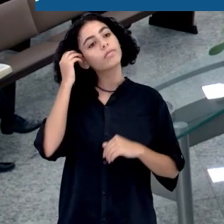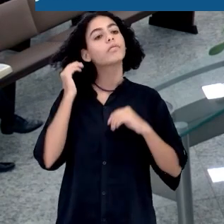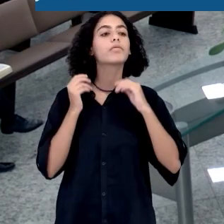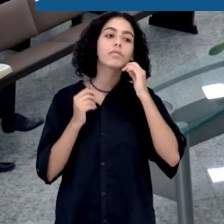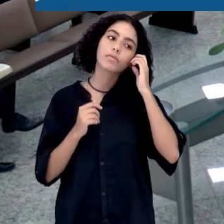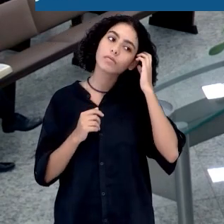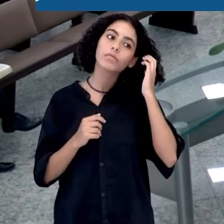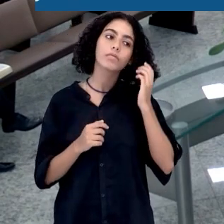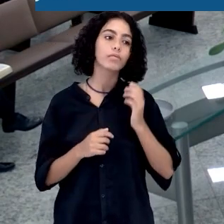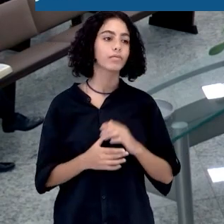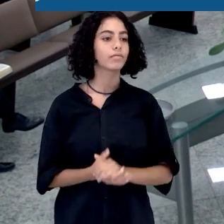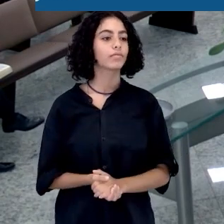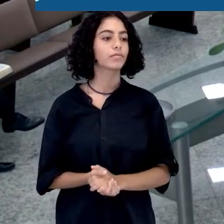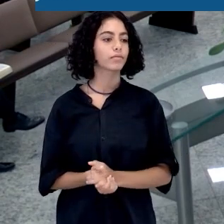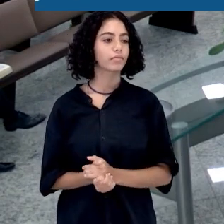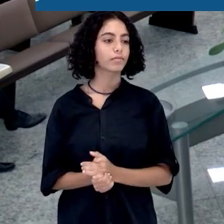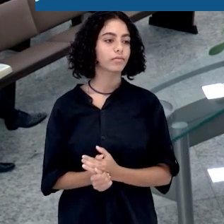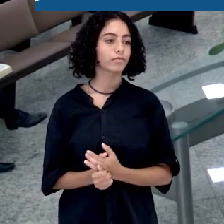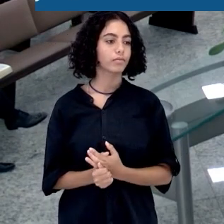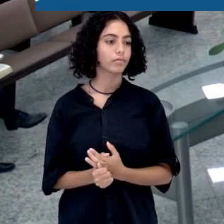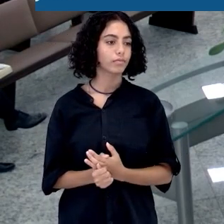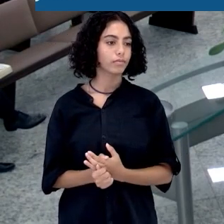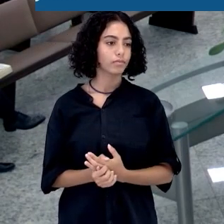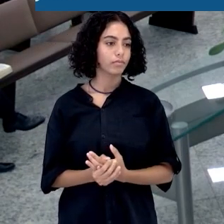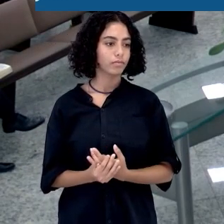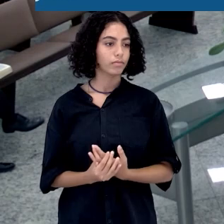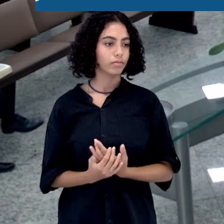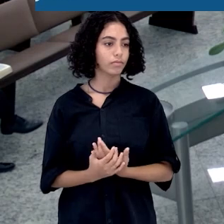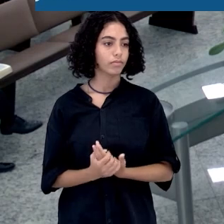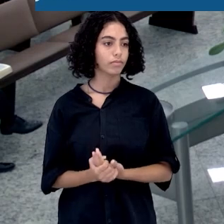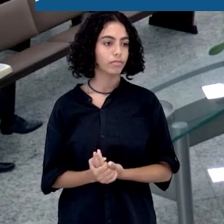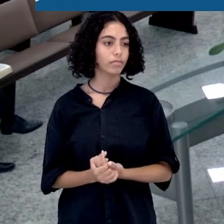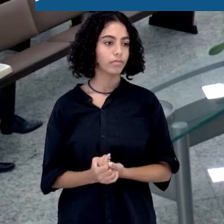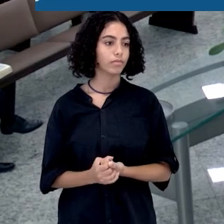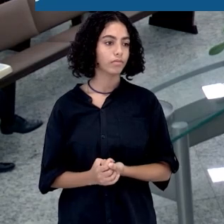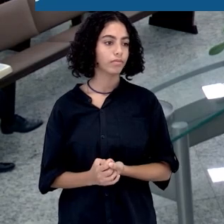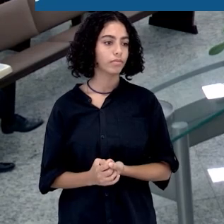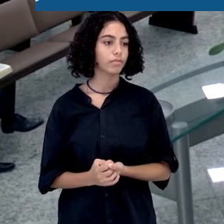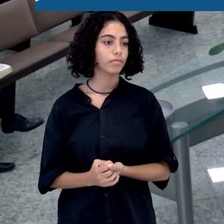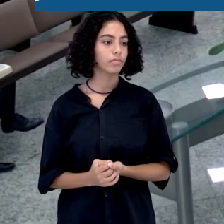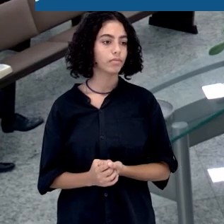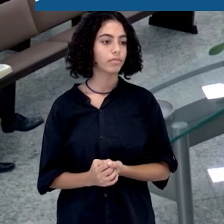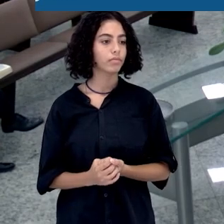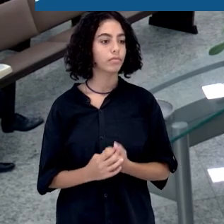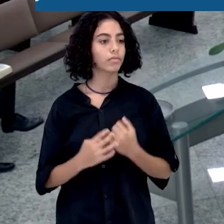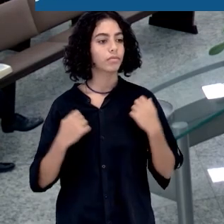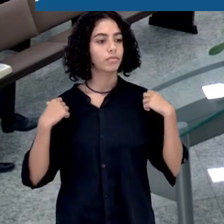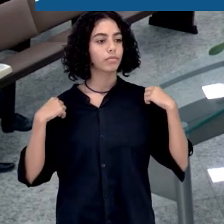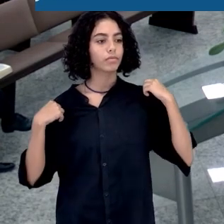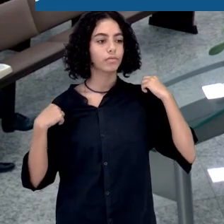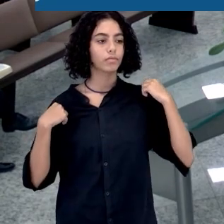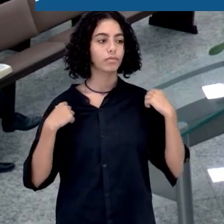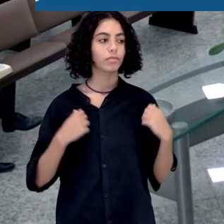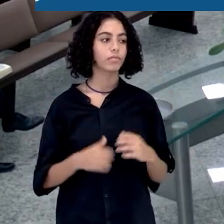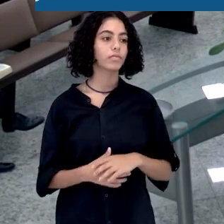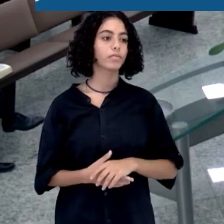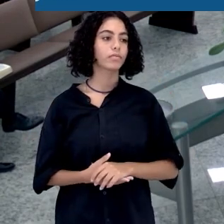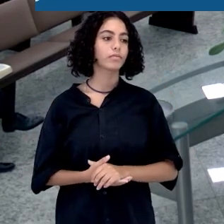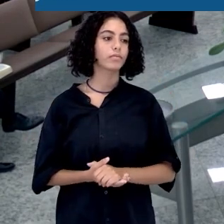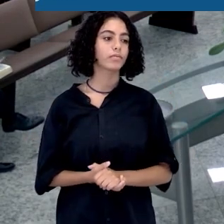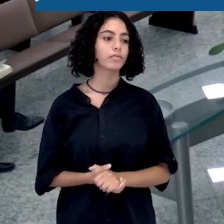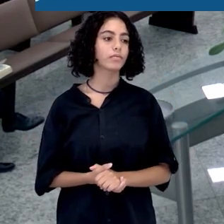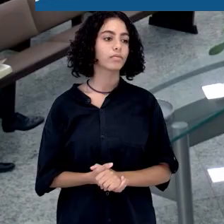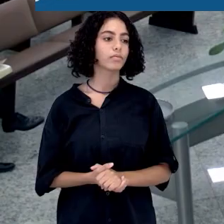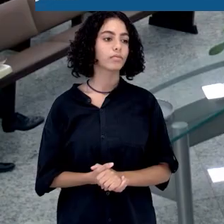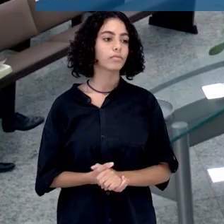tenho visto que você é justo aos meus olhos entre as pessoas desta geração. Palavra do